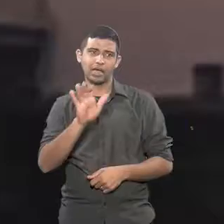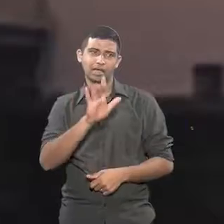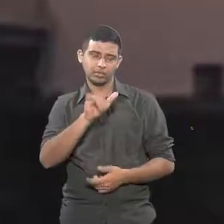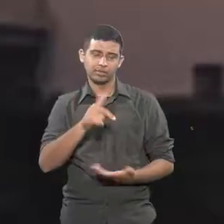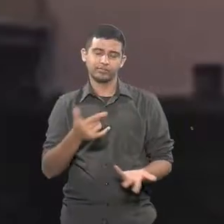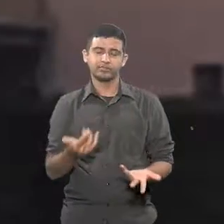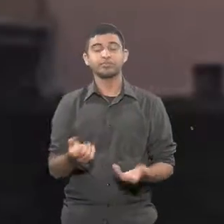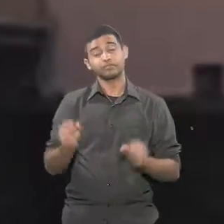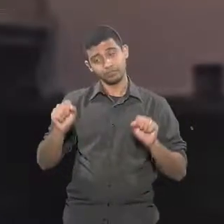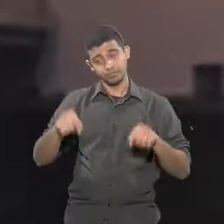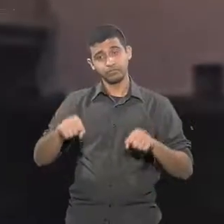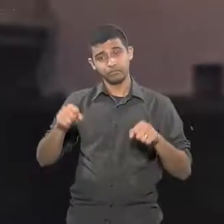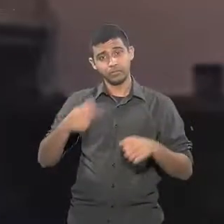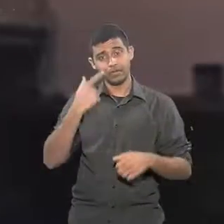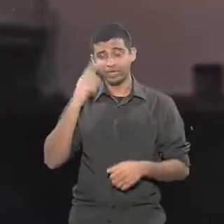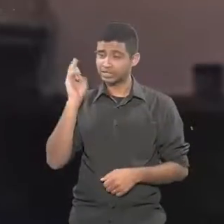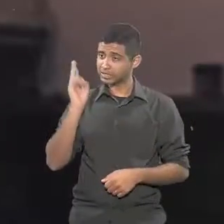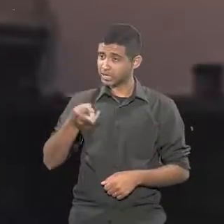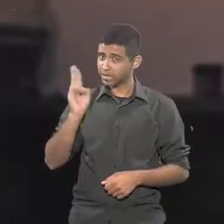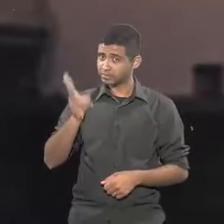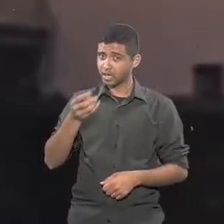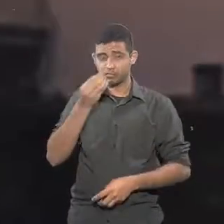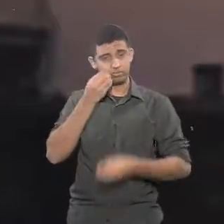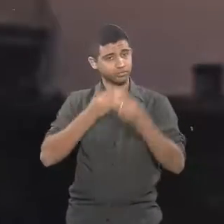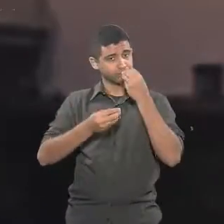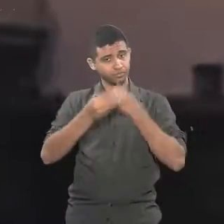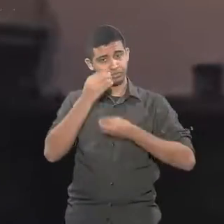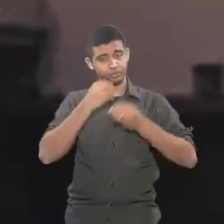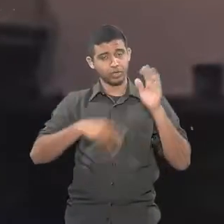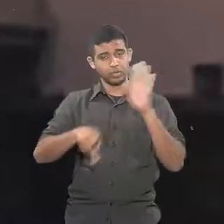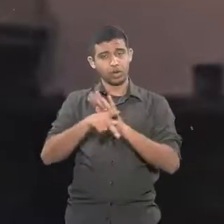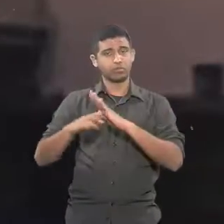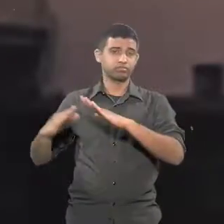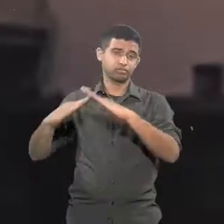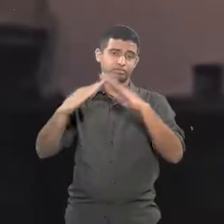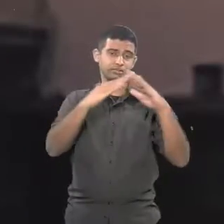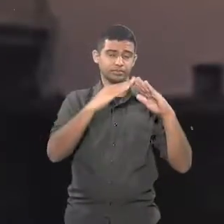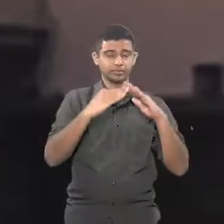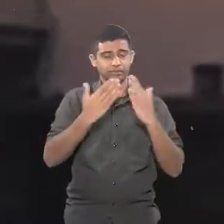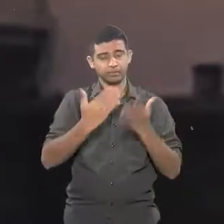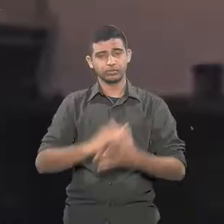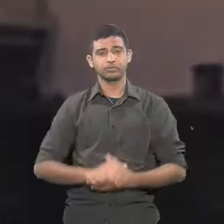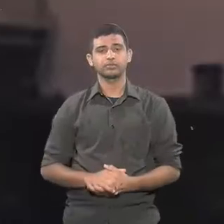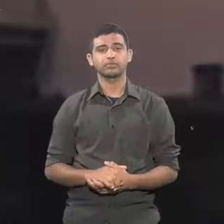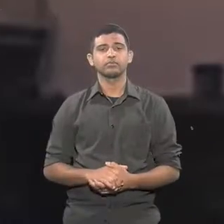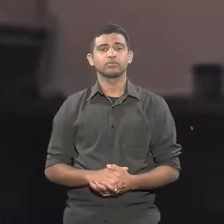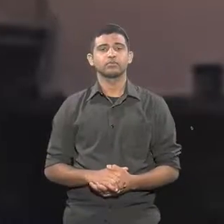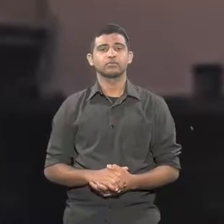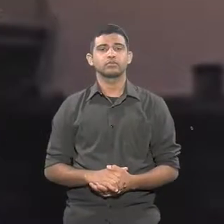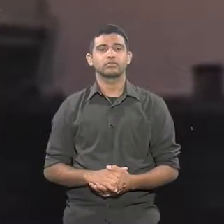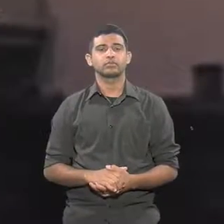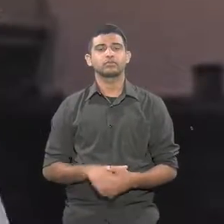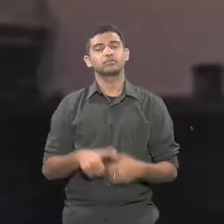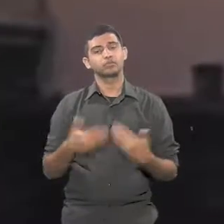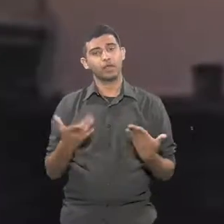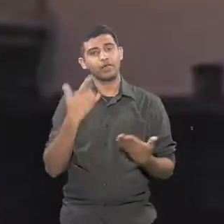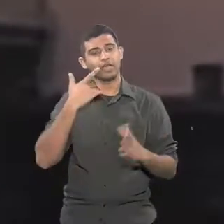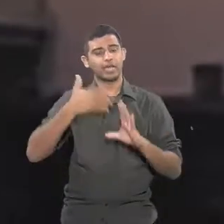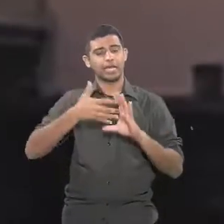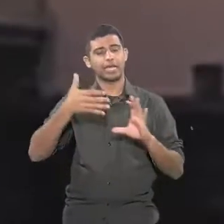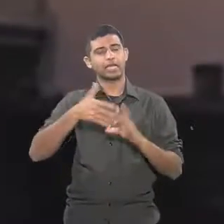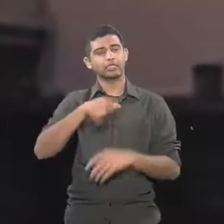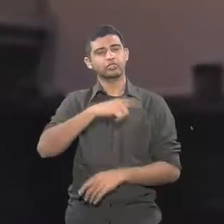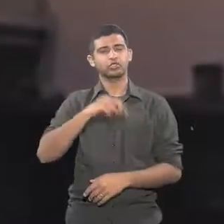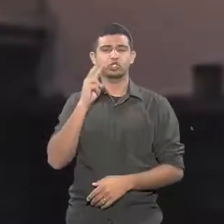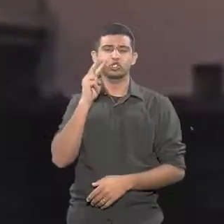ali, está sempre presente ali na alimentação dos domicílios, né. Então, são essas características que a